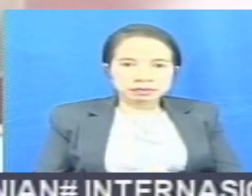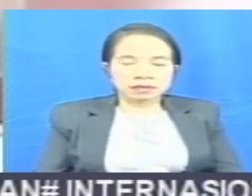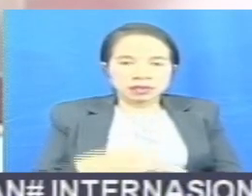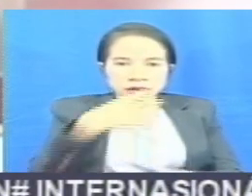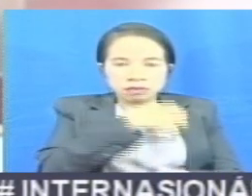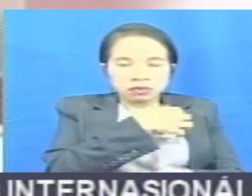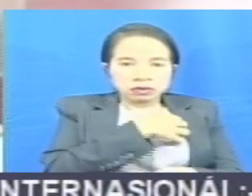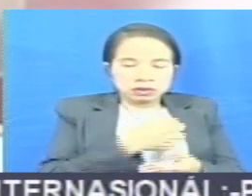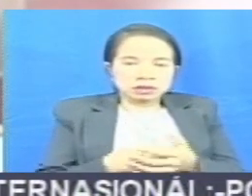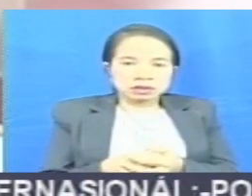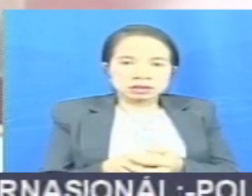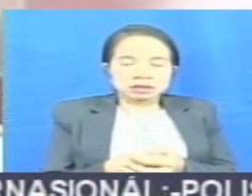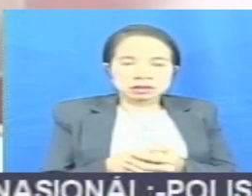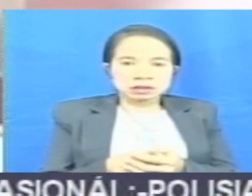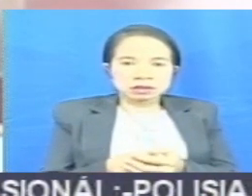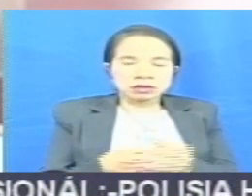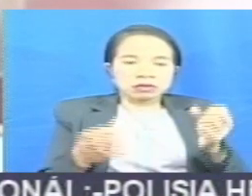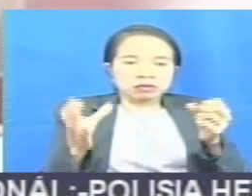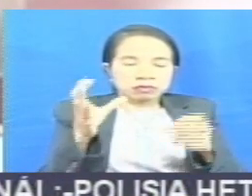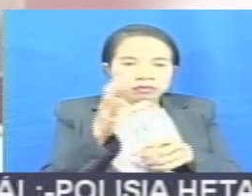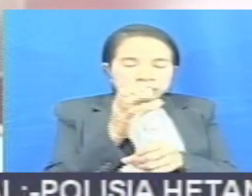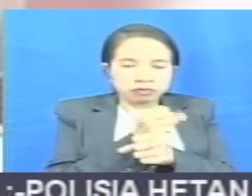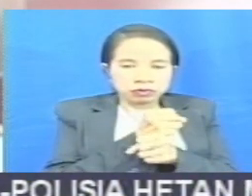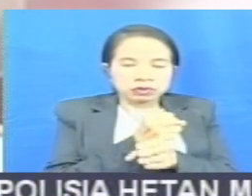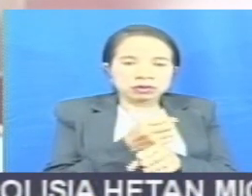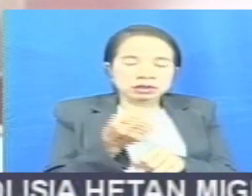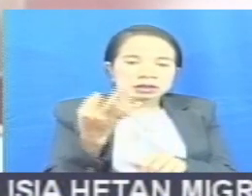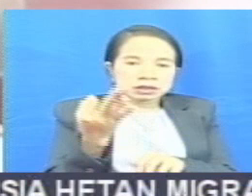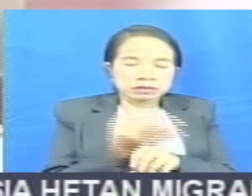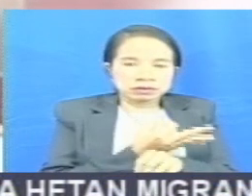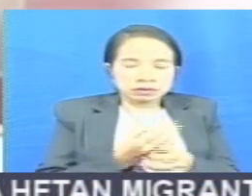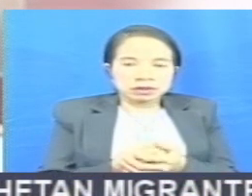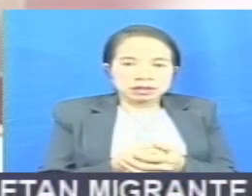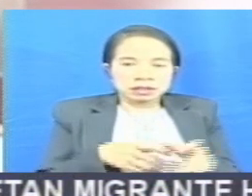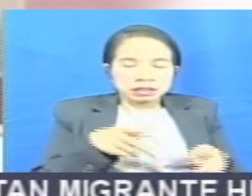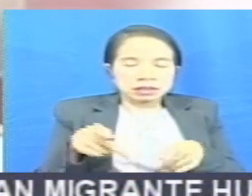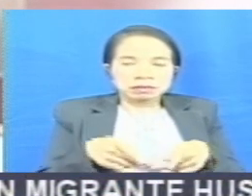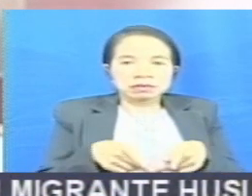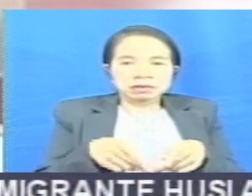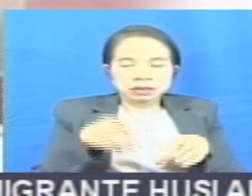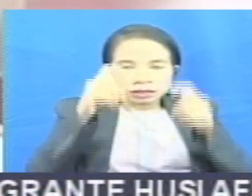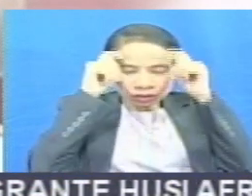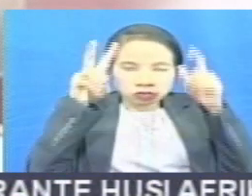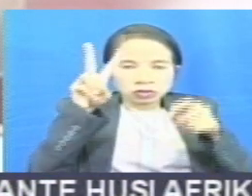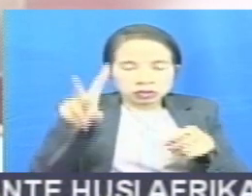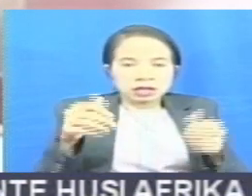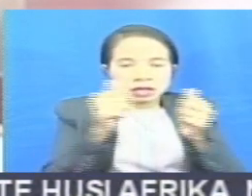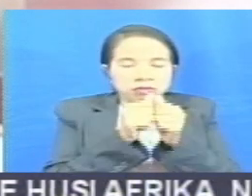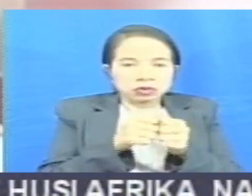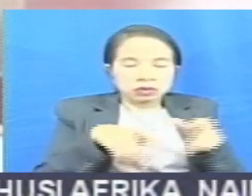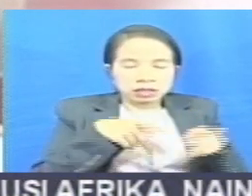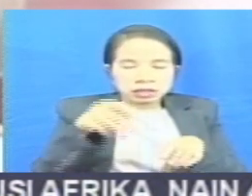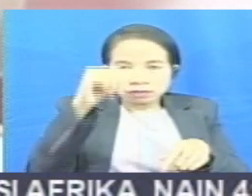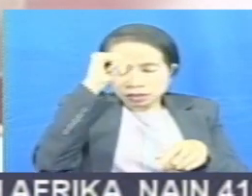Polícia Científica Investigação Criminal prende documentos no mos investiga na cidadão Timaruana Indrua, tamba muto com cidadão indiano Idaho